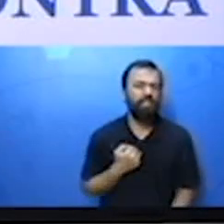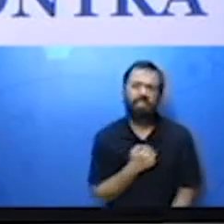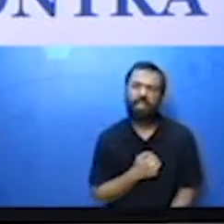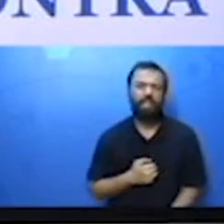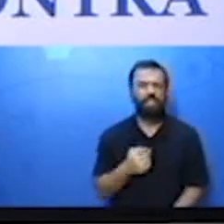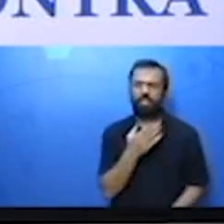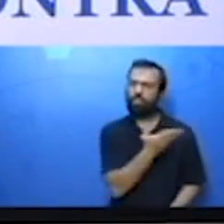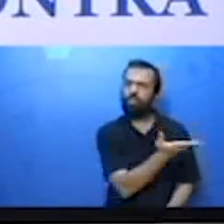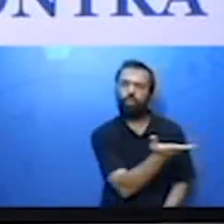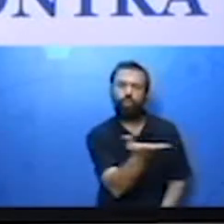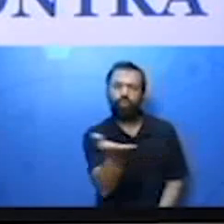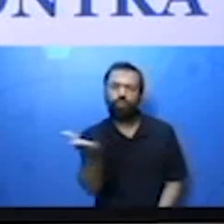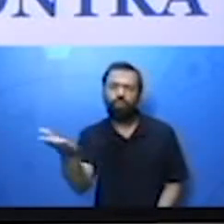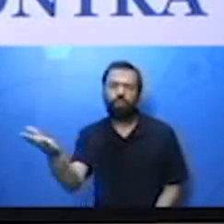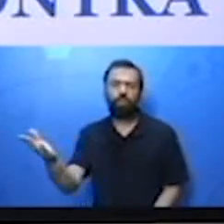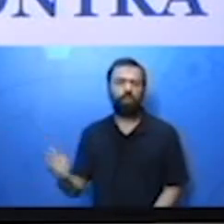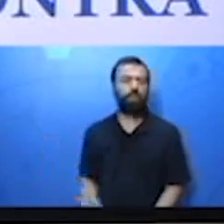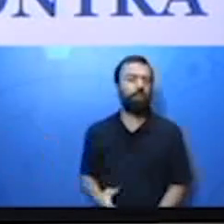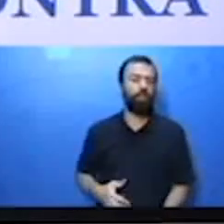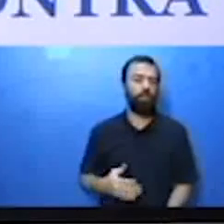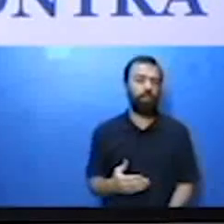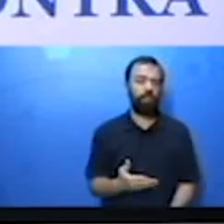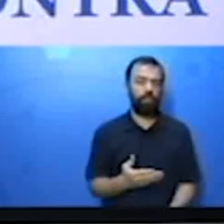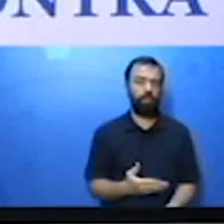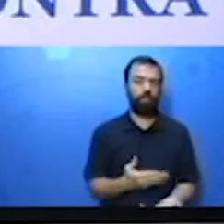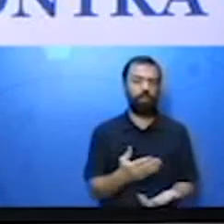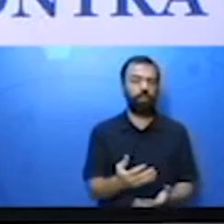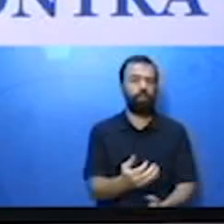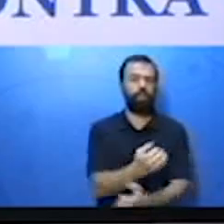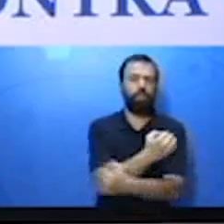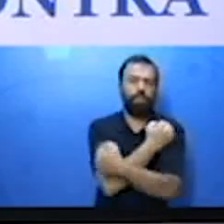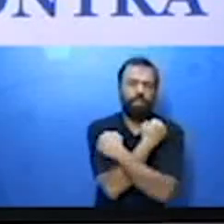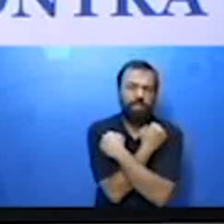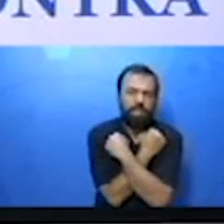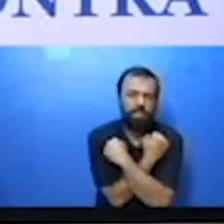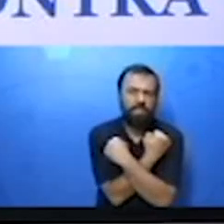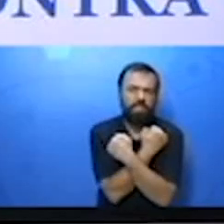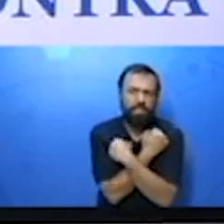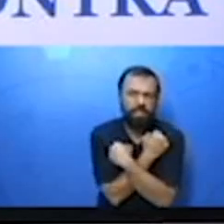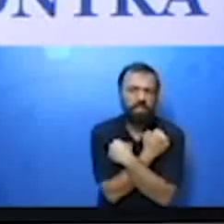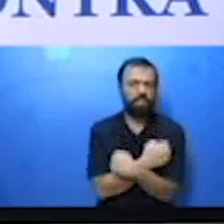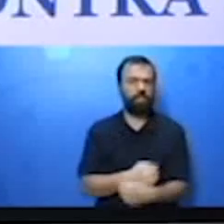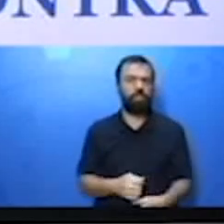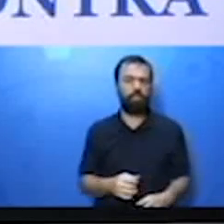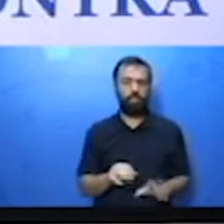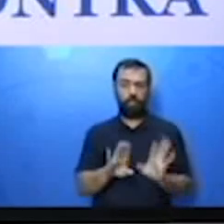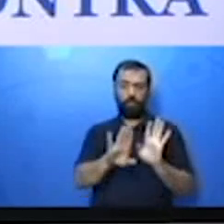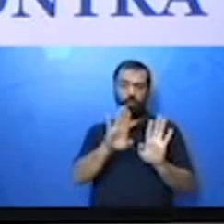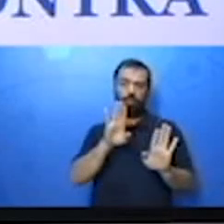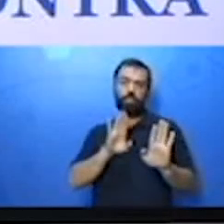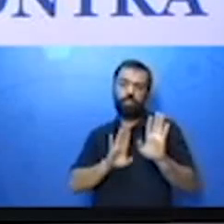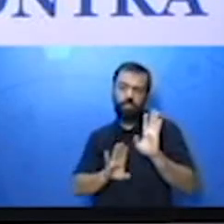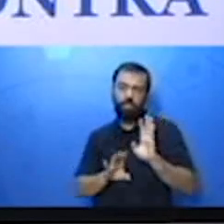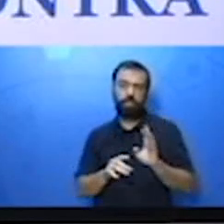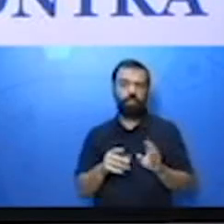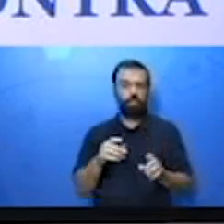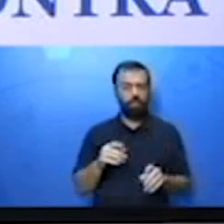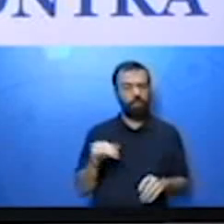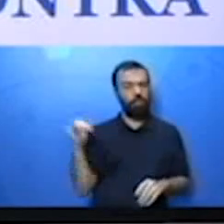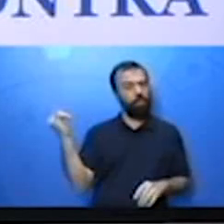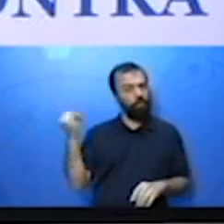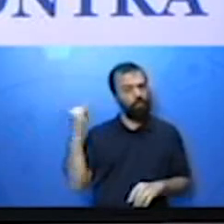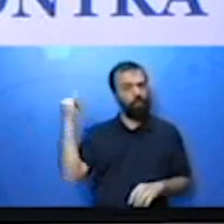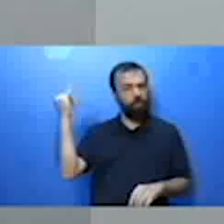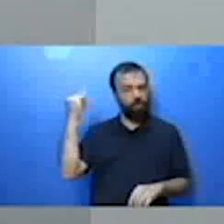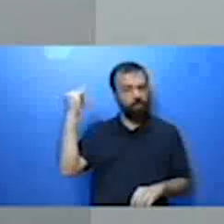nosso abraço virtual e não esqueçam de se proteger enquanto o coronavírus. Logo